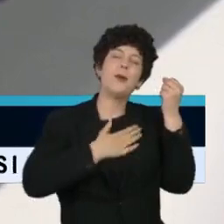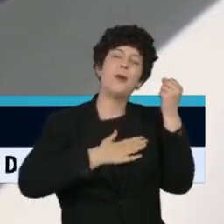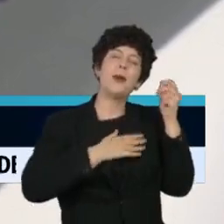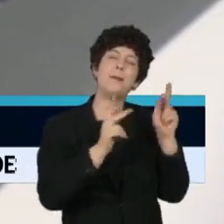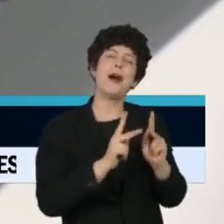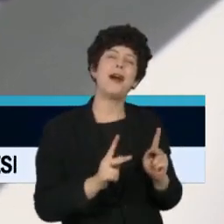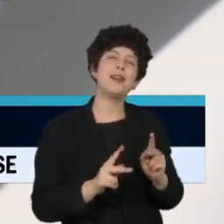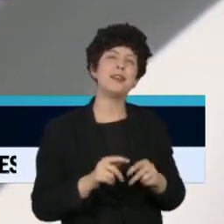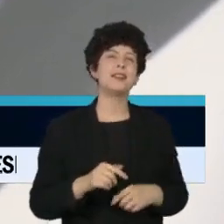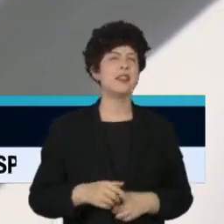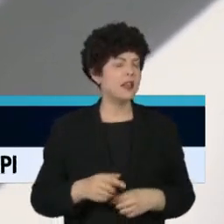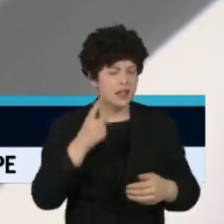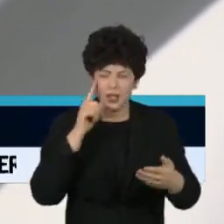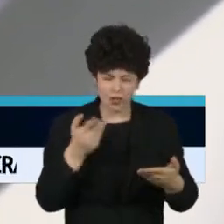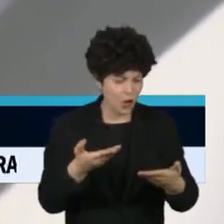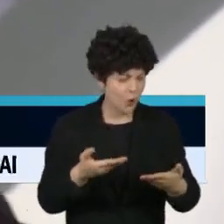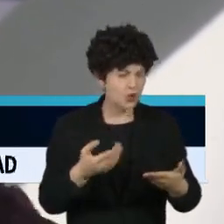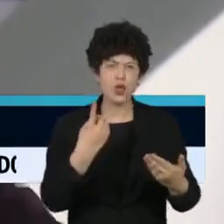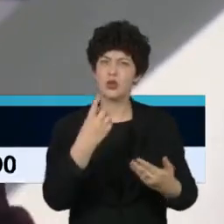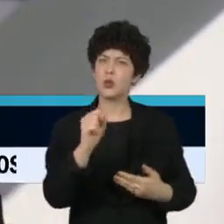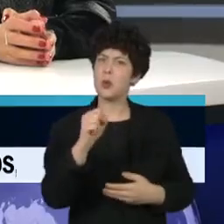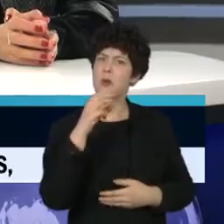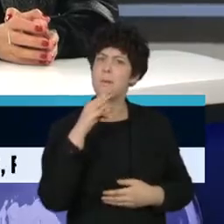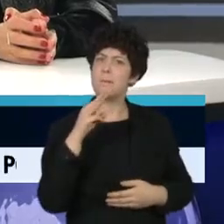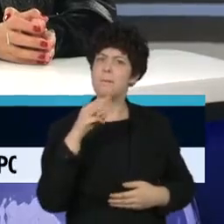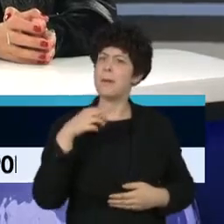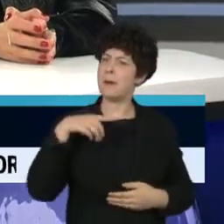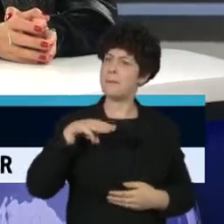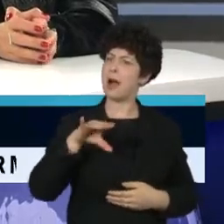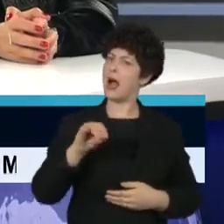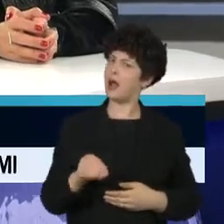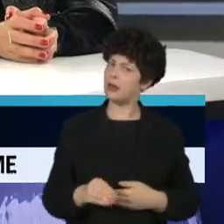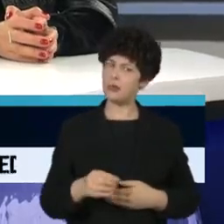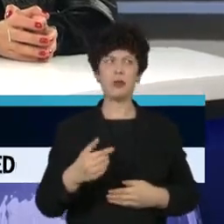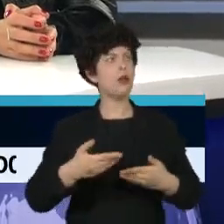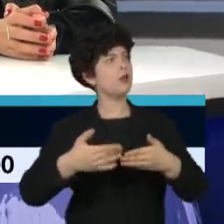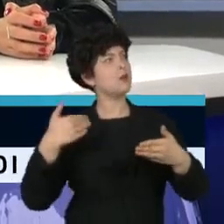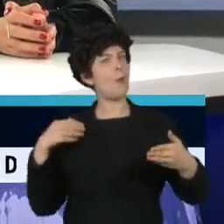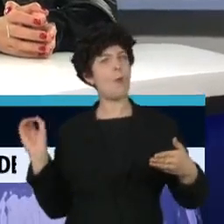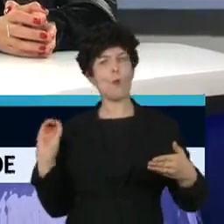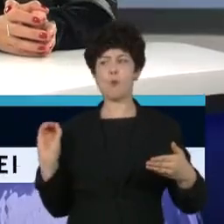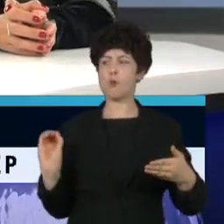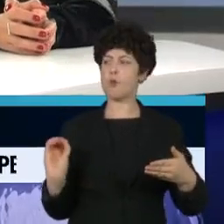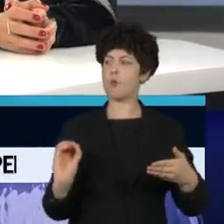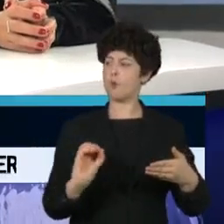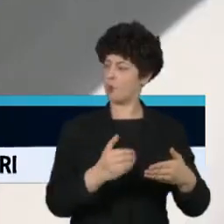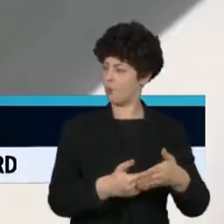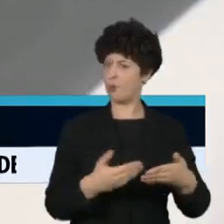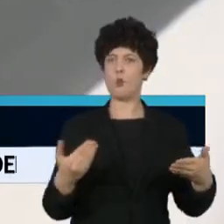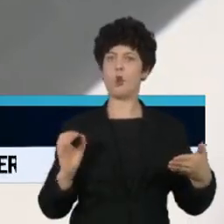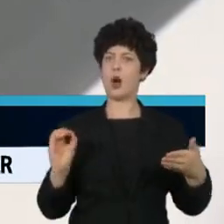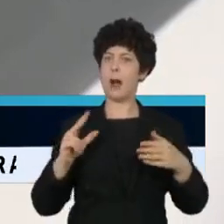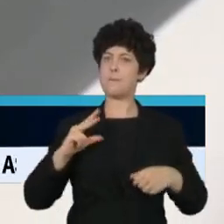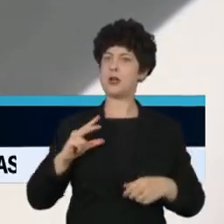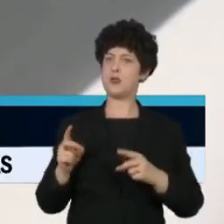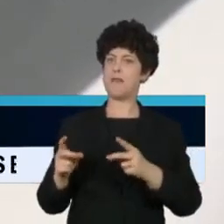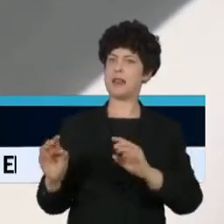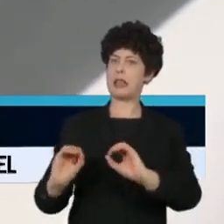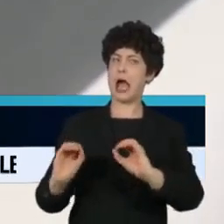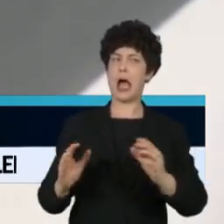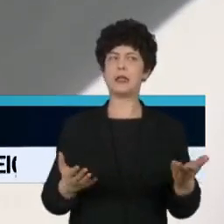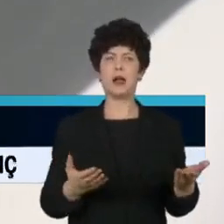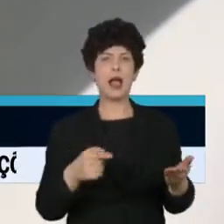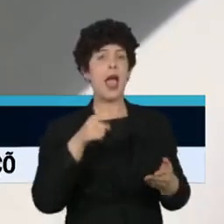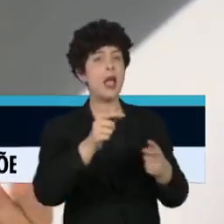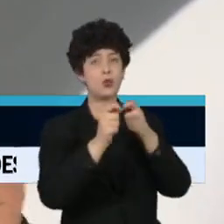cara é mais que dia que é hoje mesmo 18 de Maio nós não fazemos nenhuma privatização E é